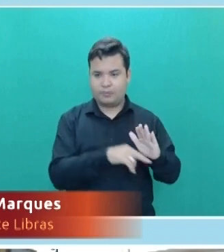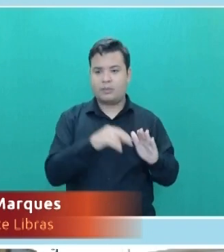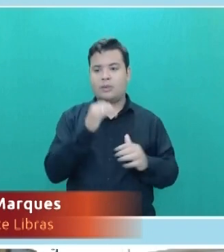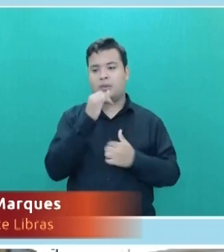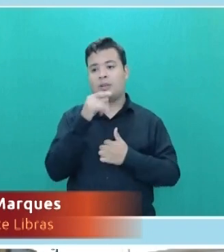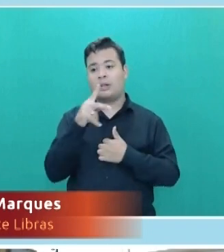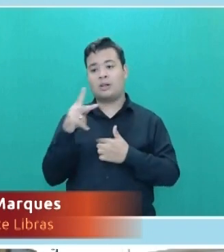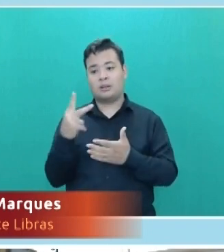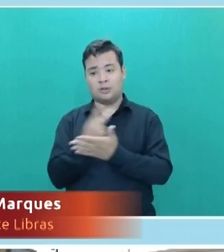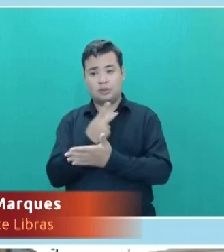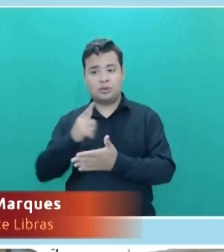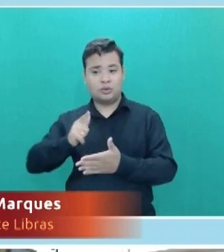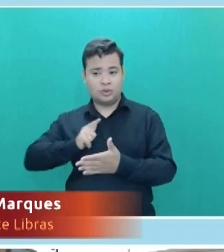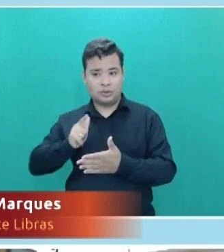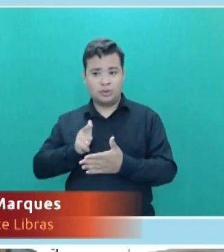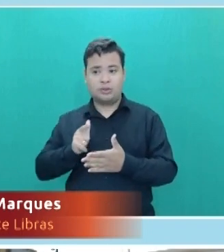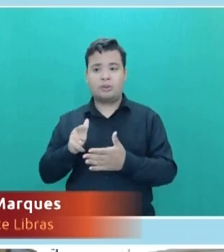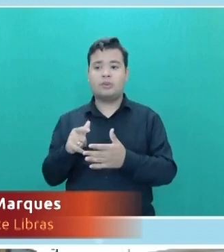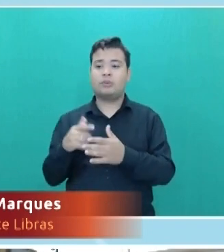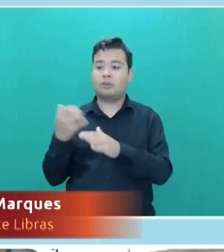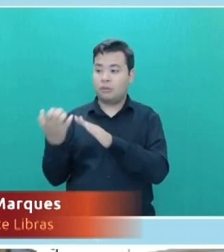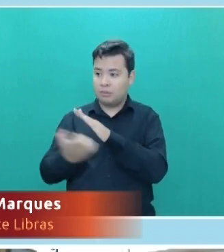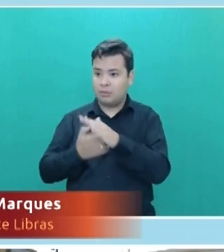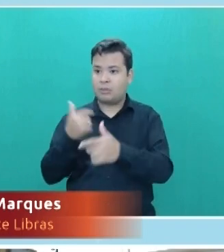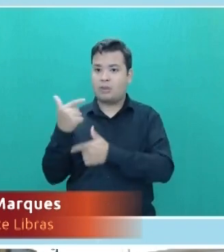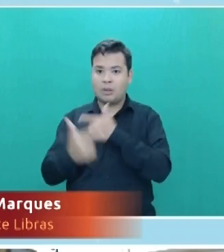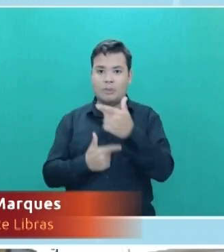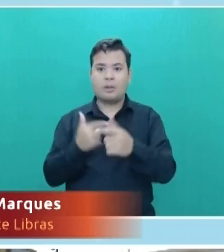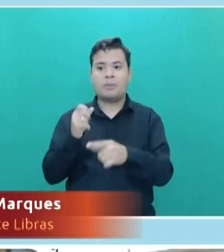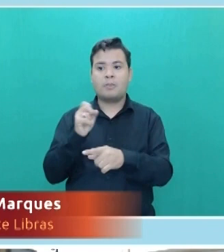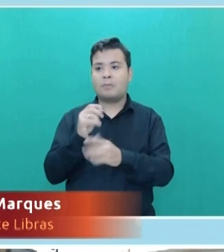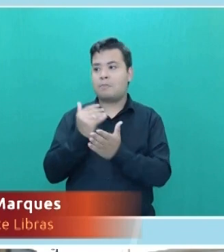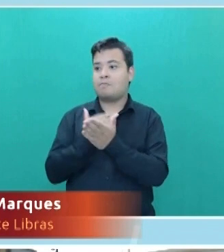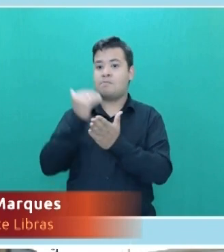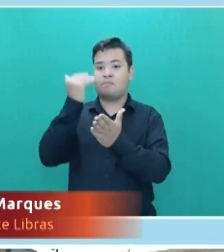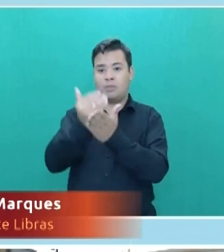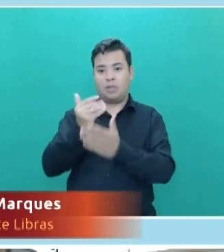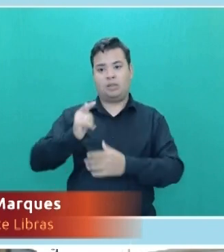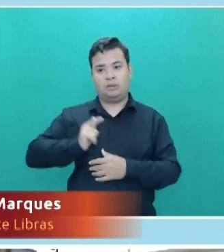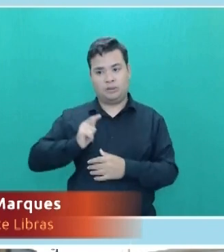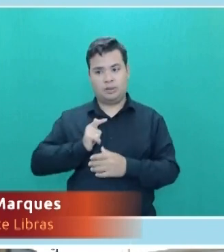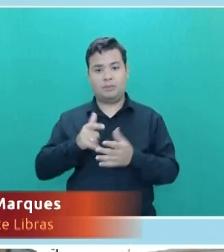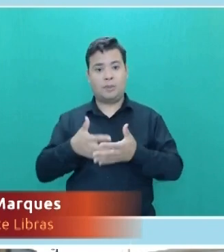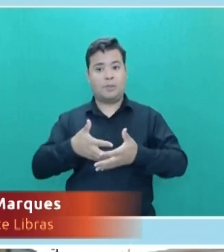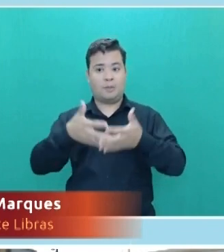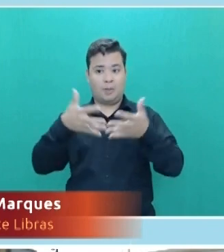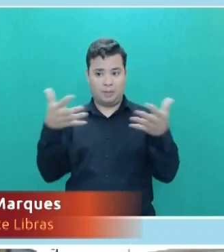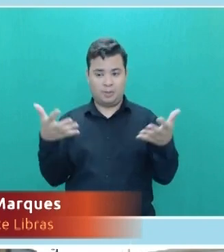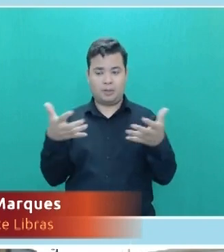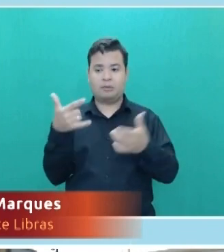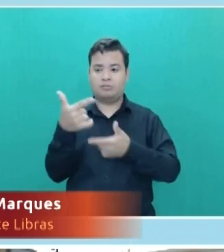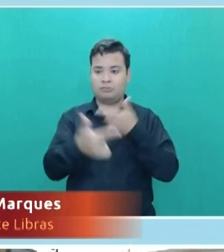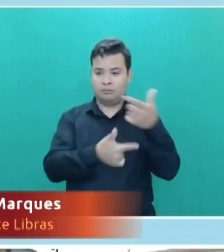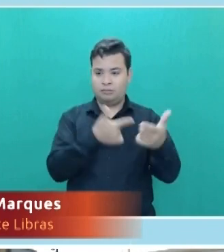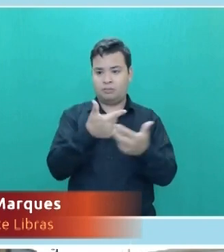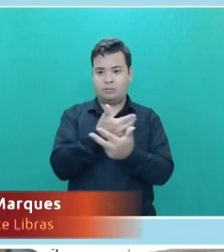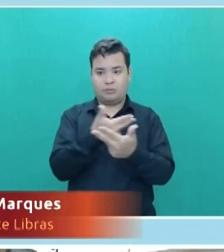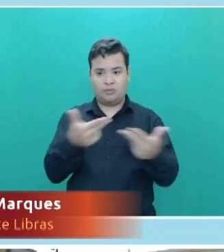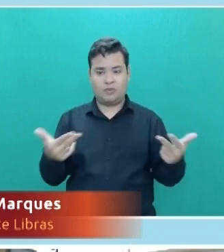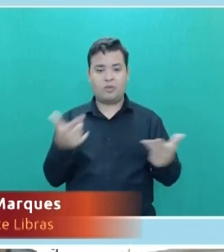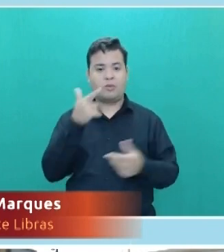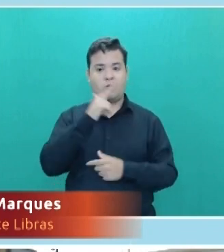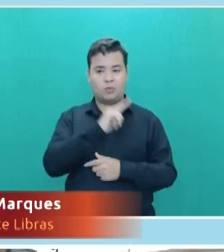uma geração maior de empregos, um número grande, exponencial de empregos iriam surgir quando a